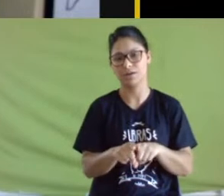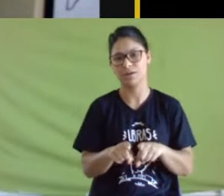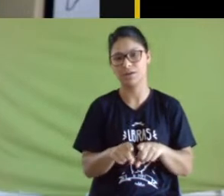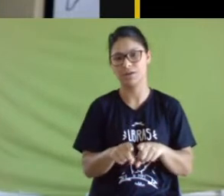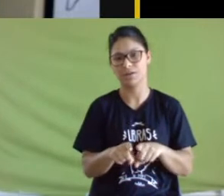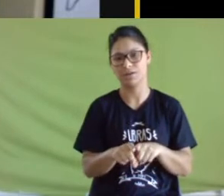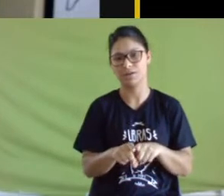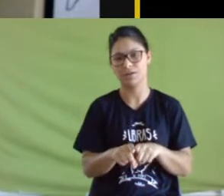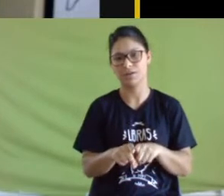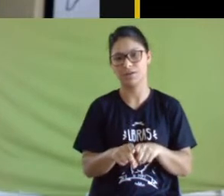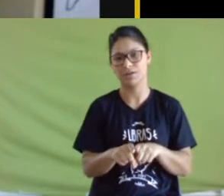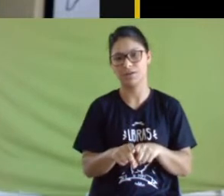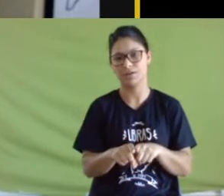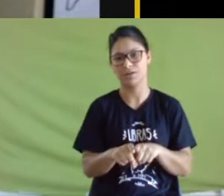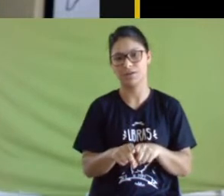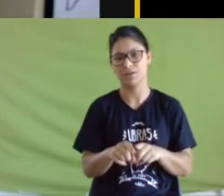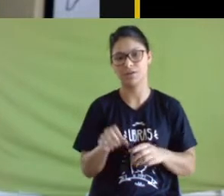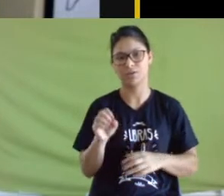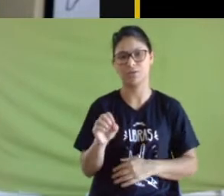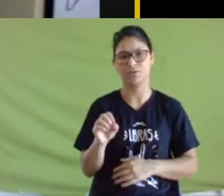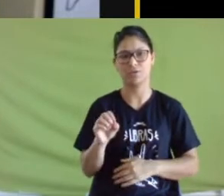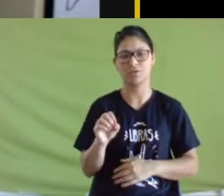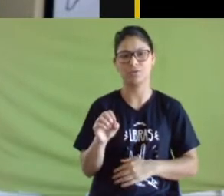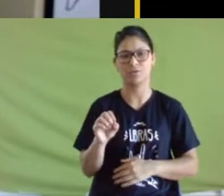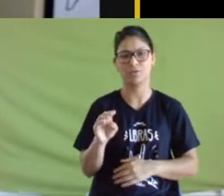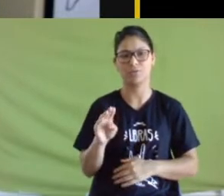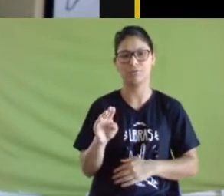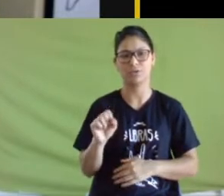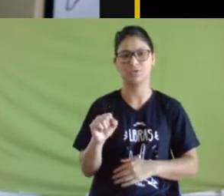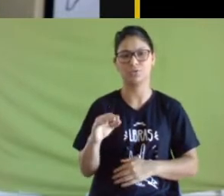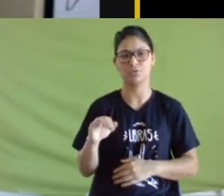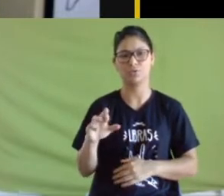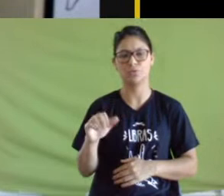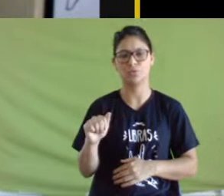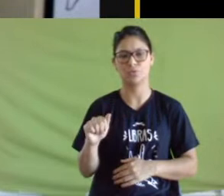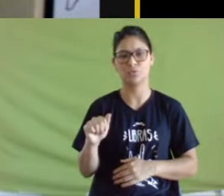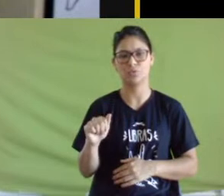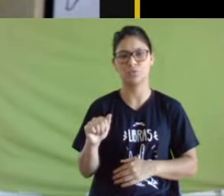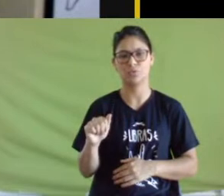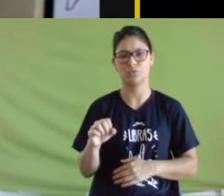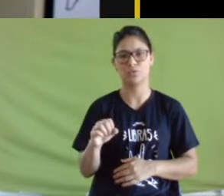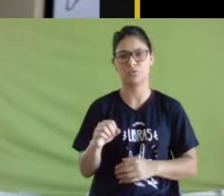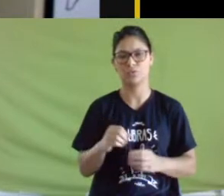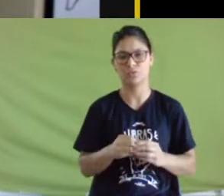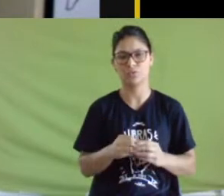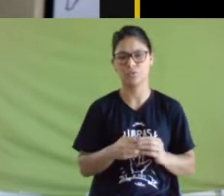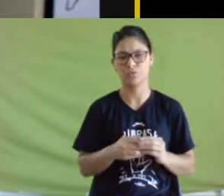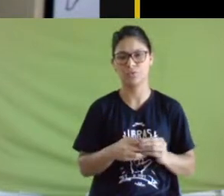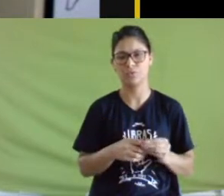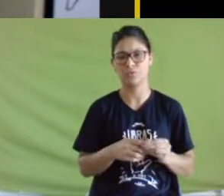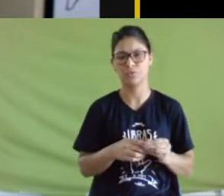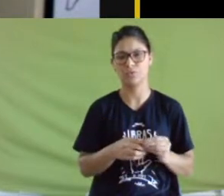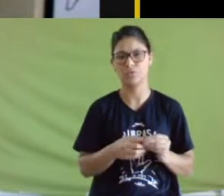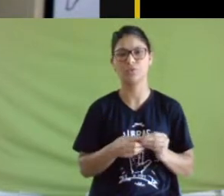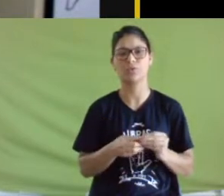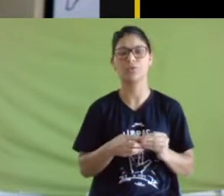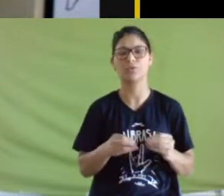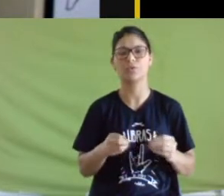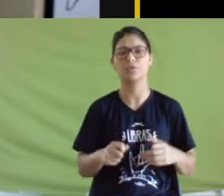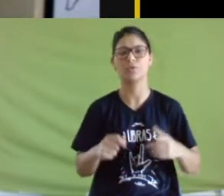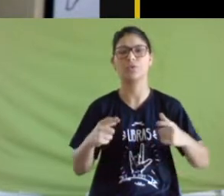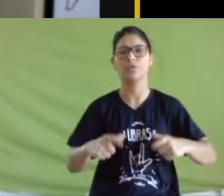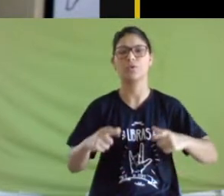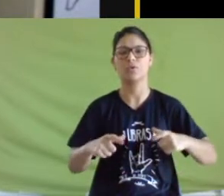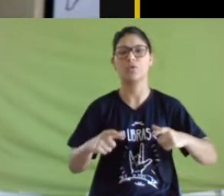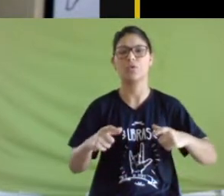ubi sunt, daquele tempo fúnebre. Onde estão o son, le neige d'antan, como dizia o Vion, onde estão as